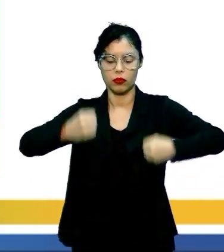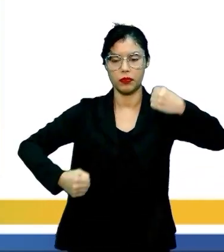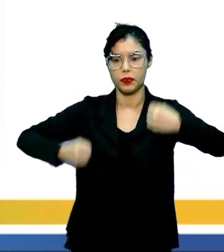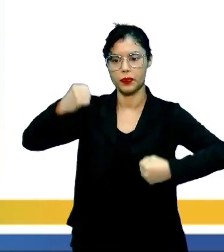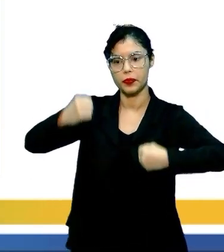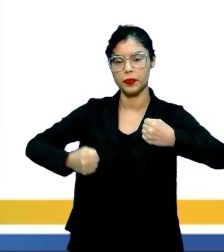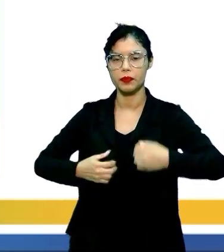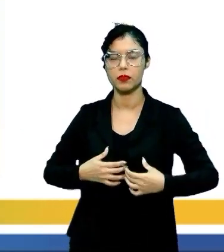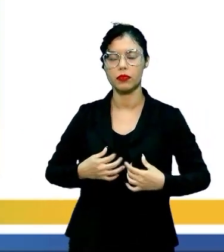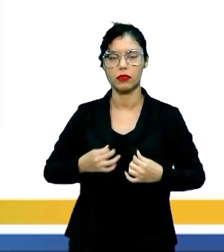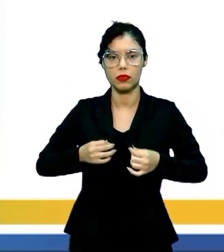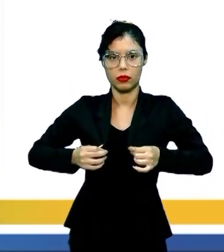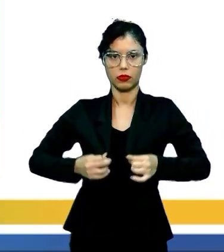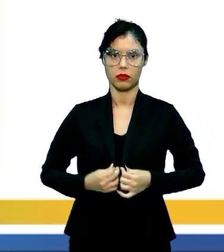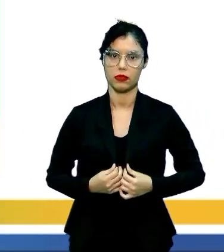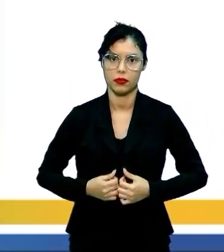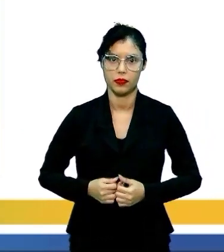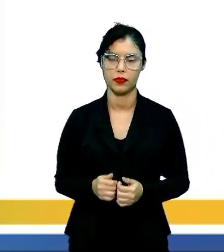nossos automóveis